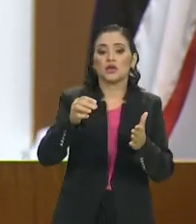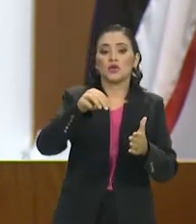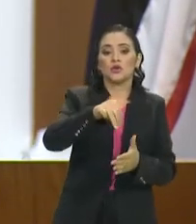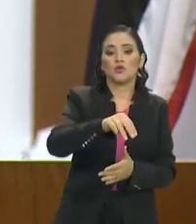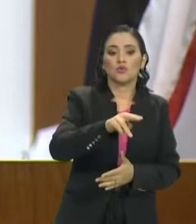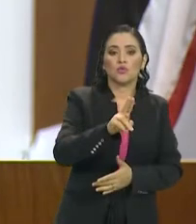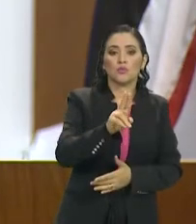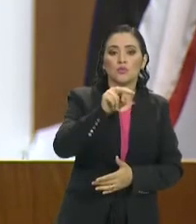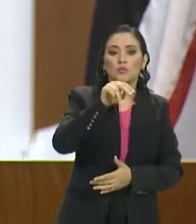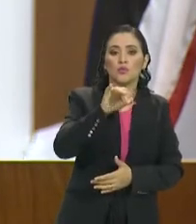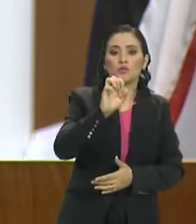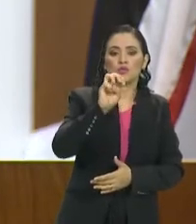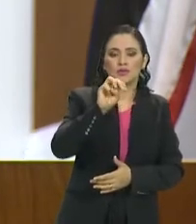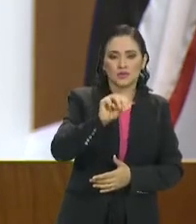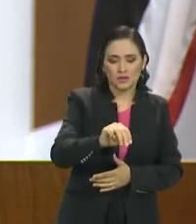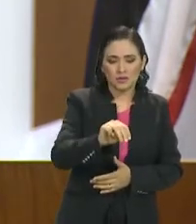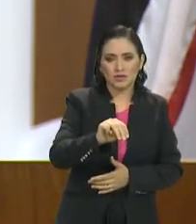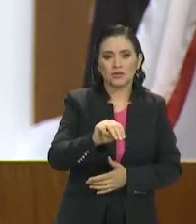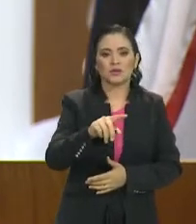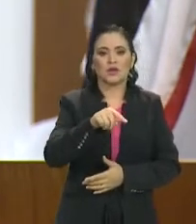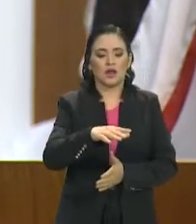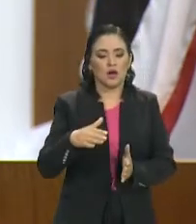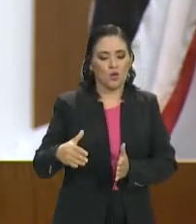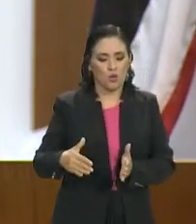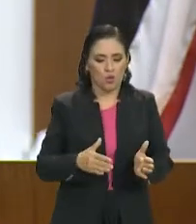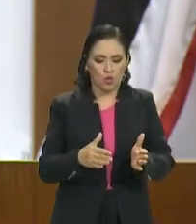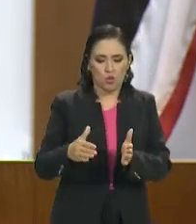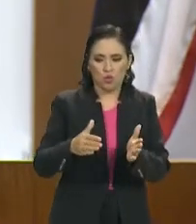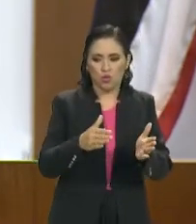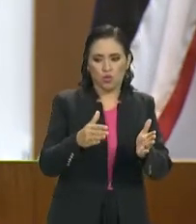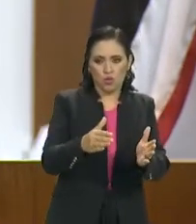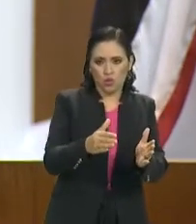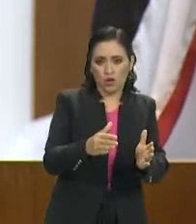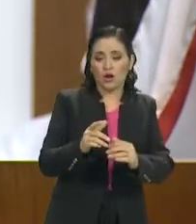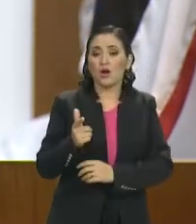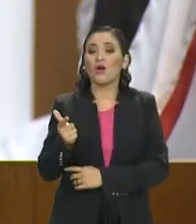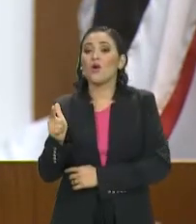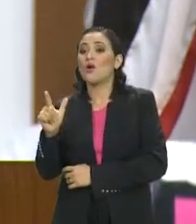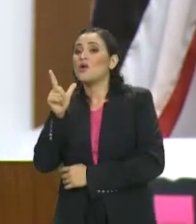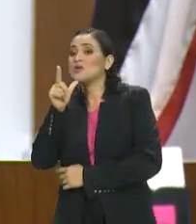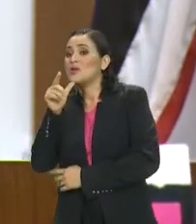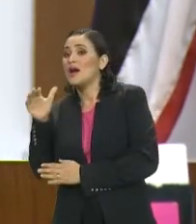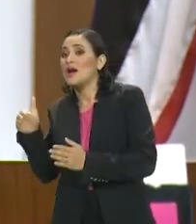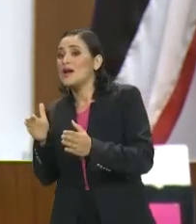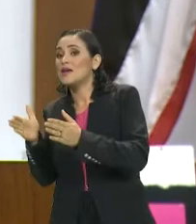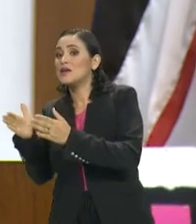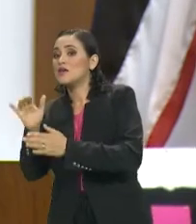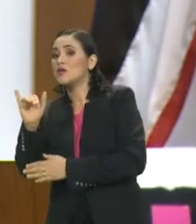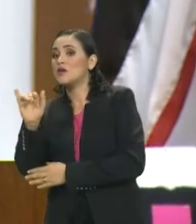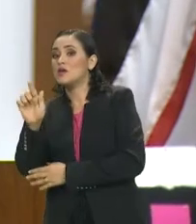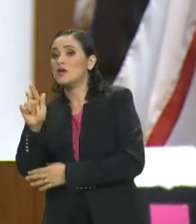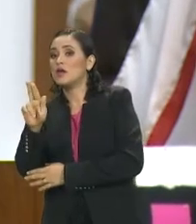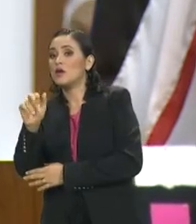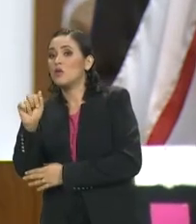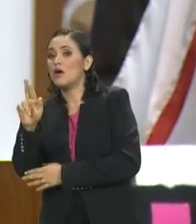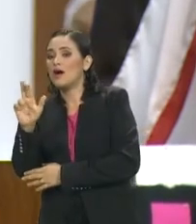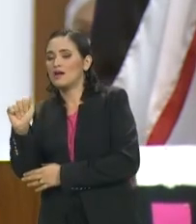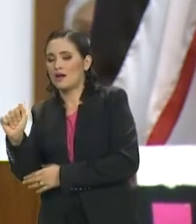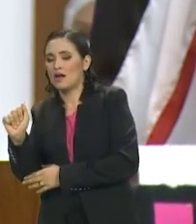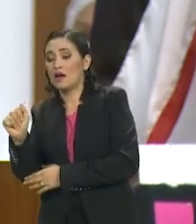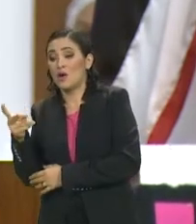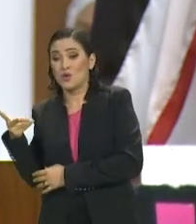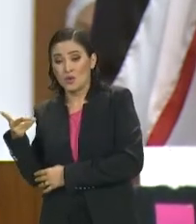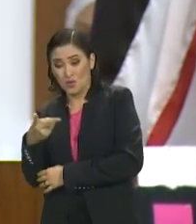rio Iguará, os dois estão com a quantidade de água bem acima do normal